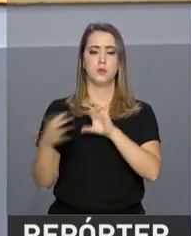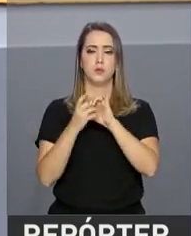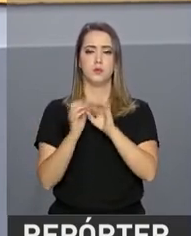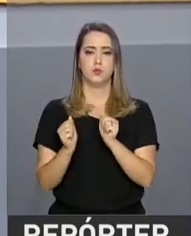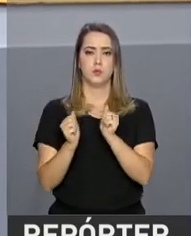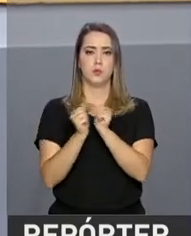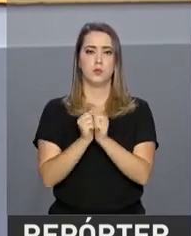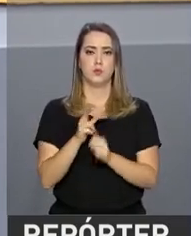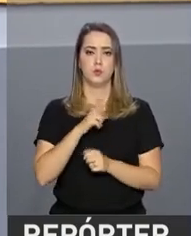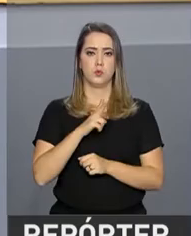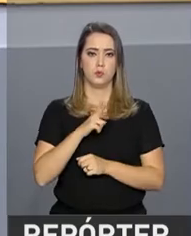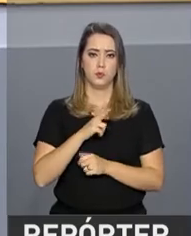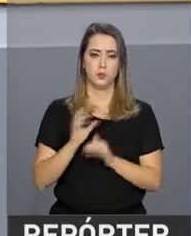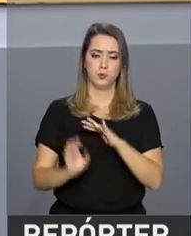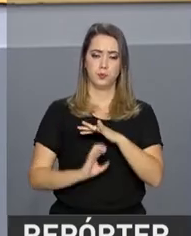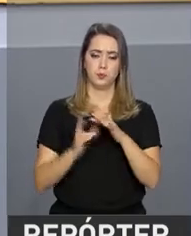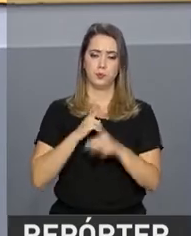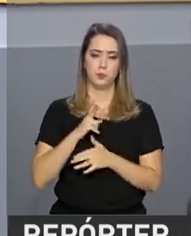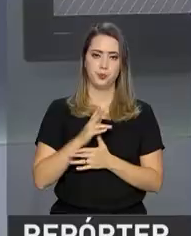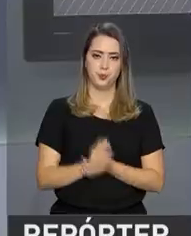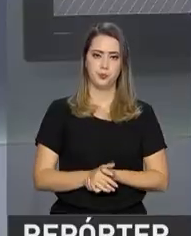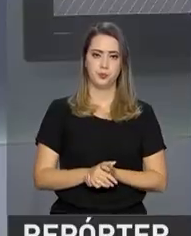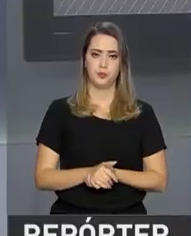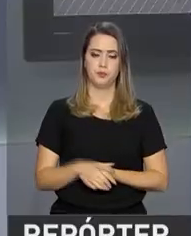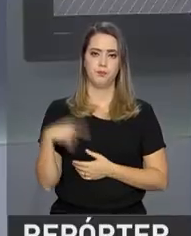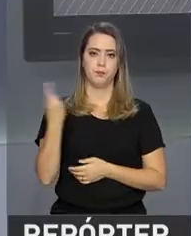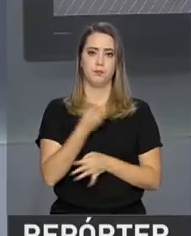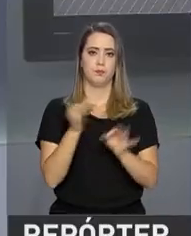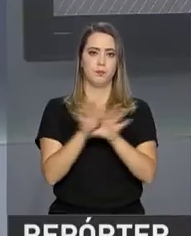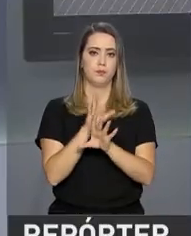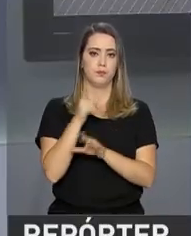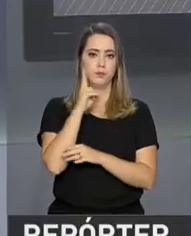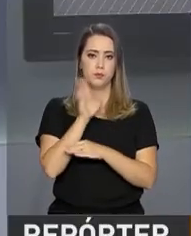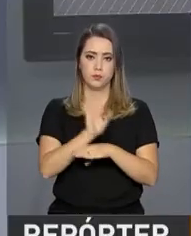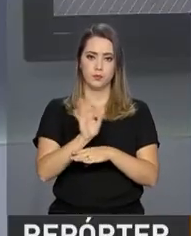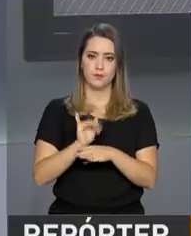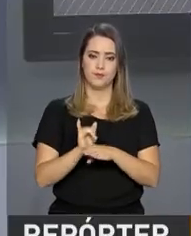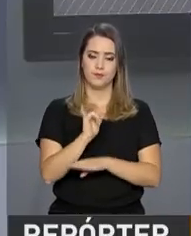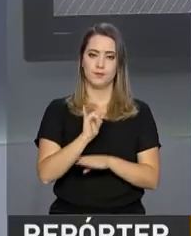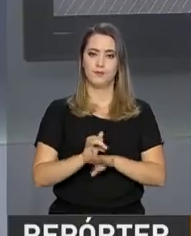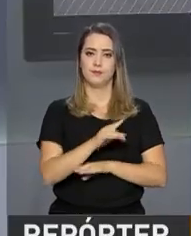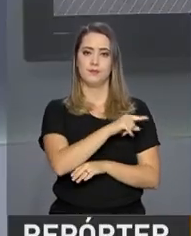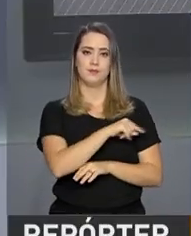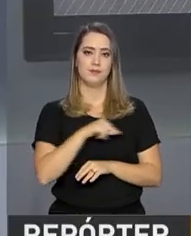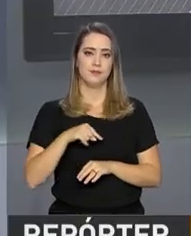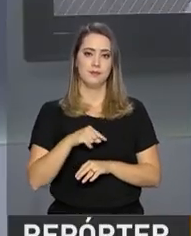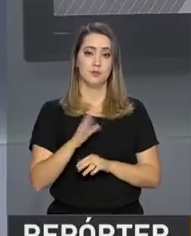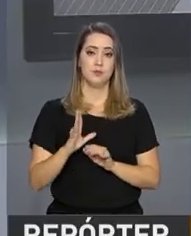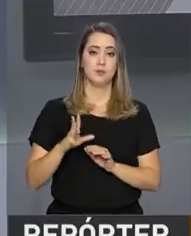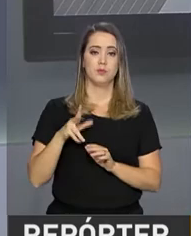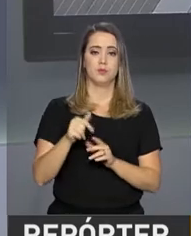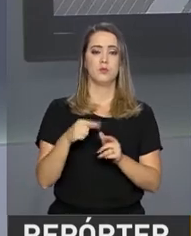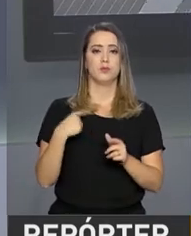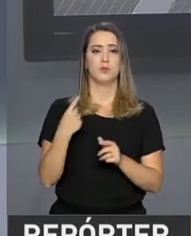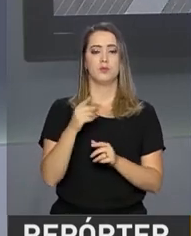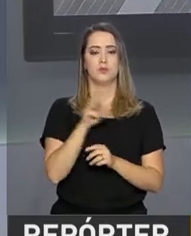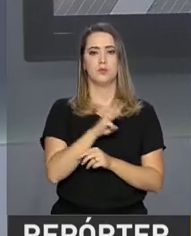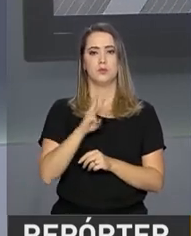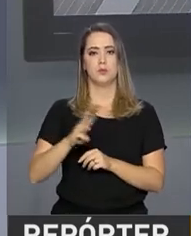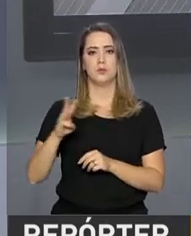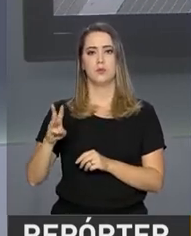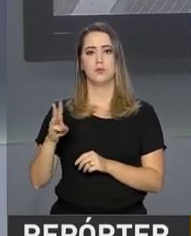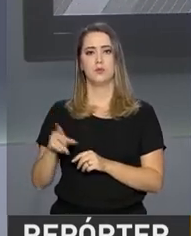de parcerias com o setor privado nós ficamos por aqui você pode rever as reportagens do youtube e toda a nossa programação